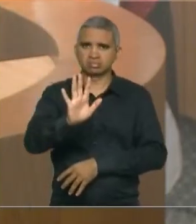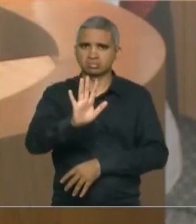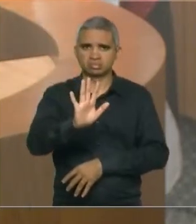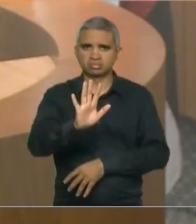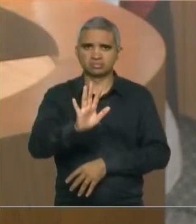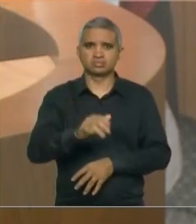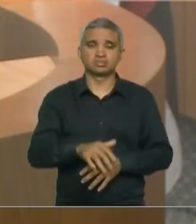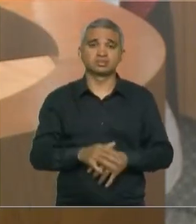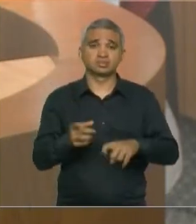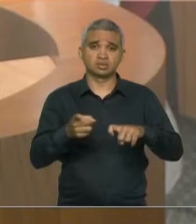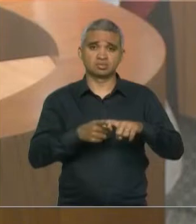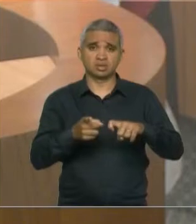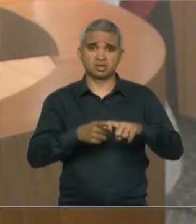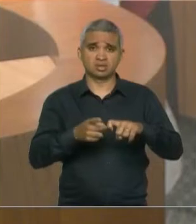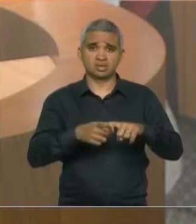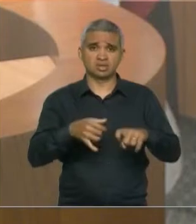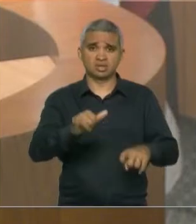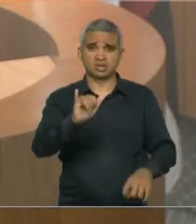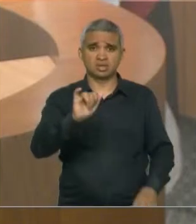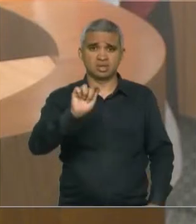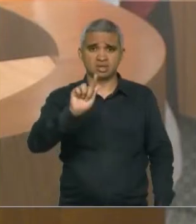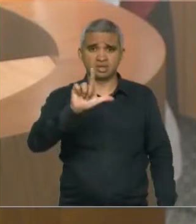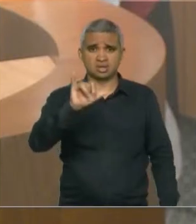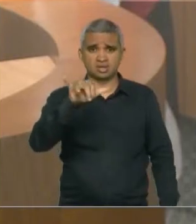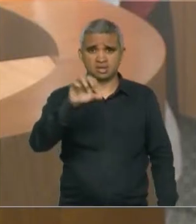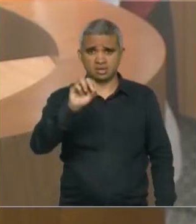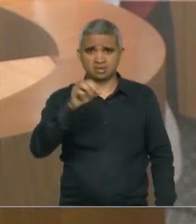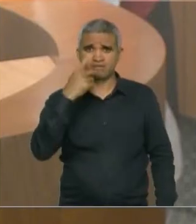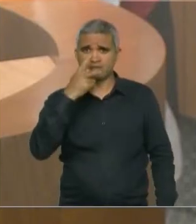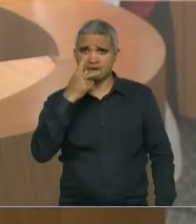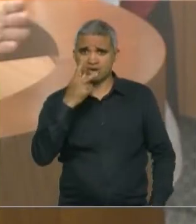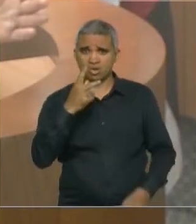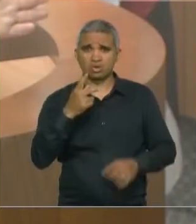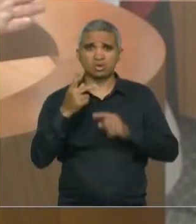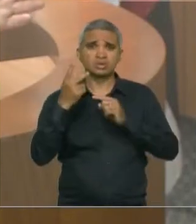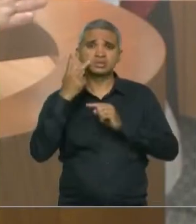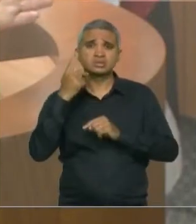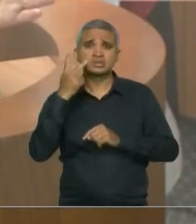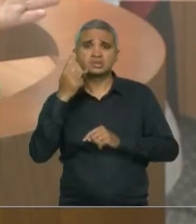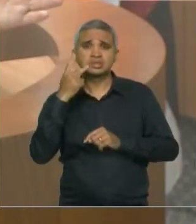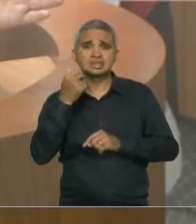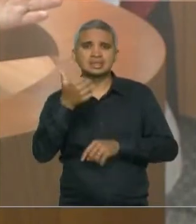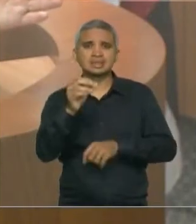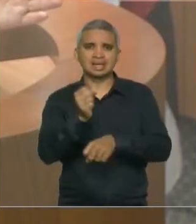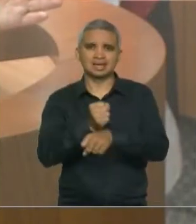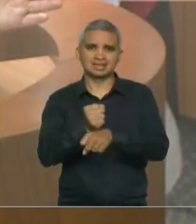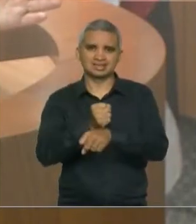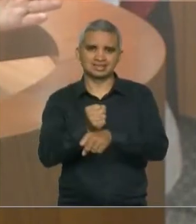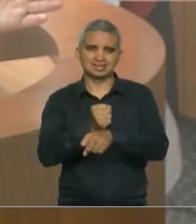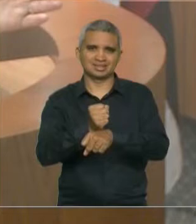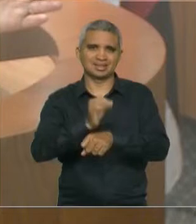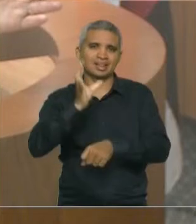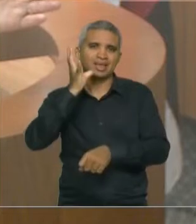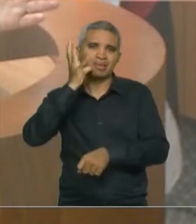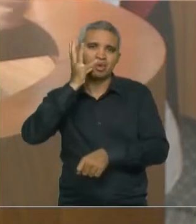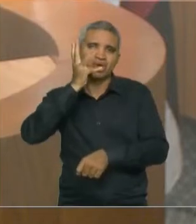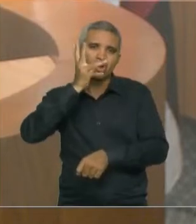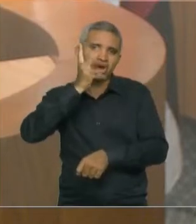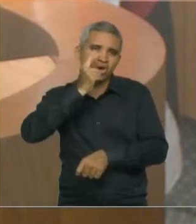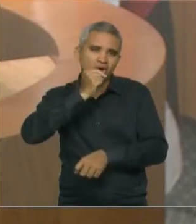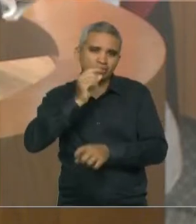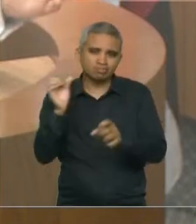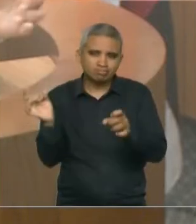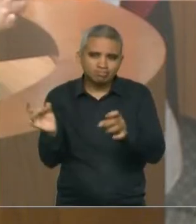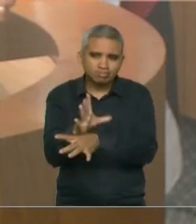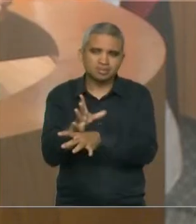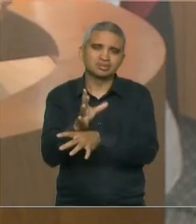aí, como o Ceará levou, em torno de 10 anos. Mas temos que começar em algum momento, Zito, deputado Zito Rolim. Nós temos que